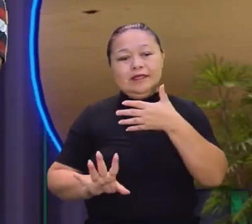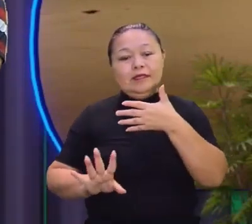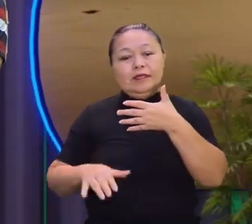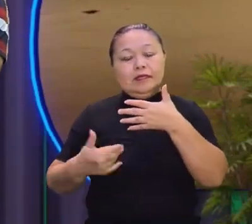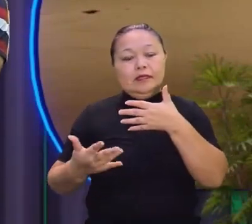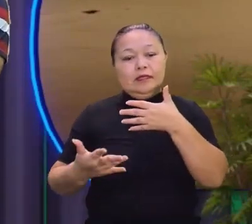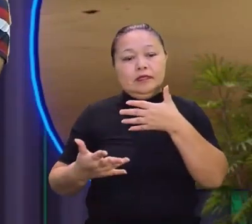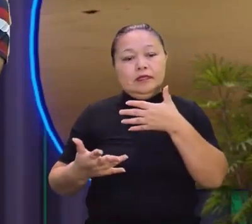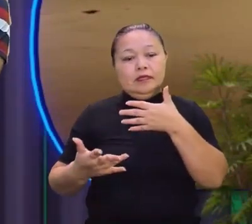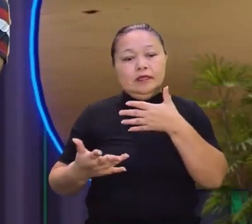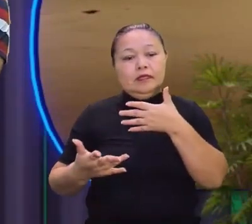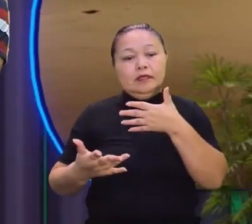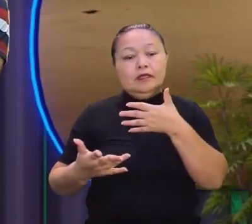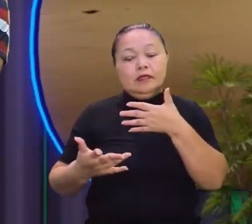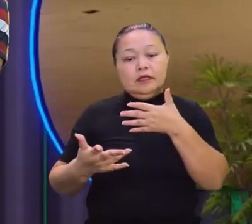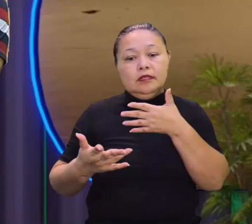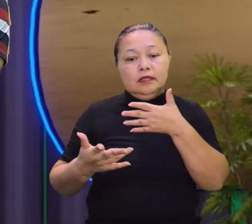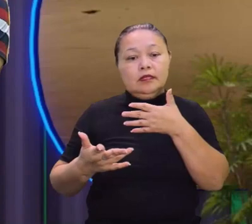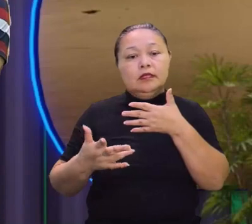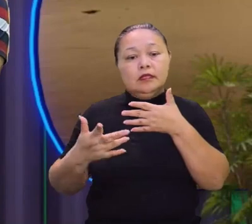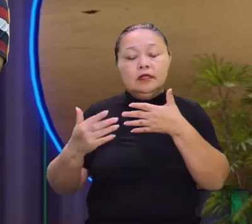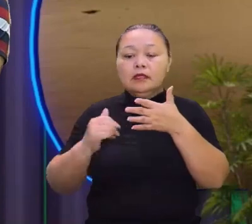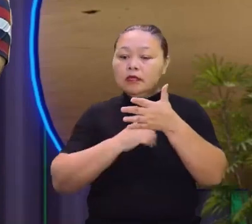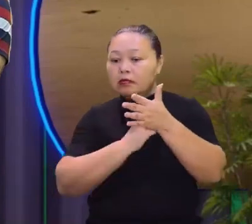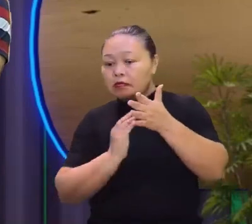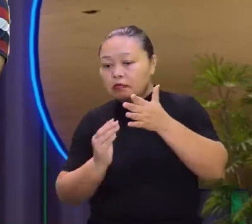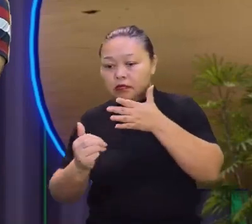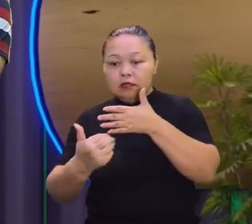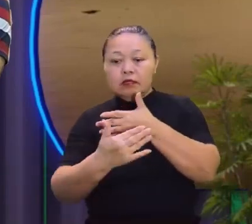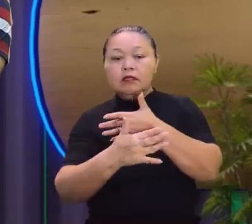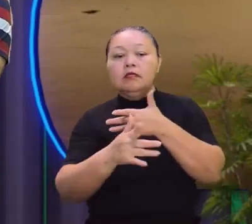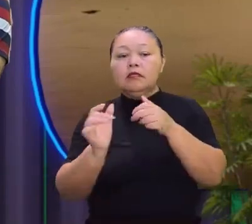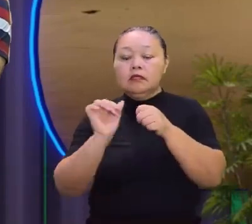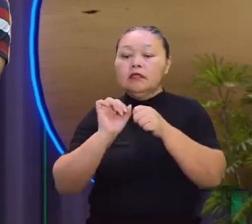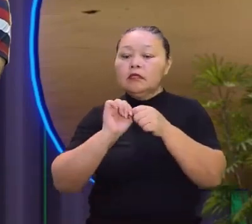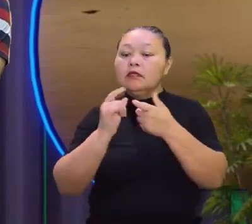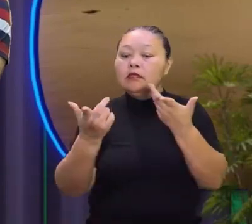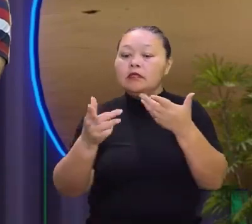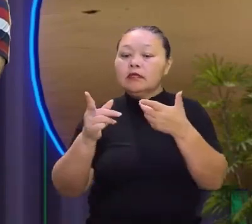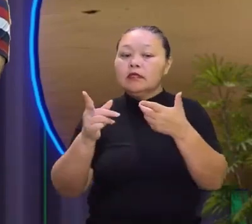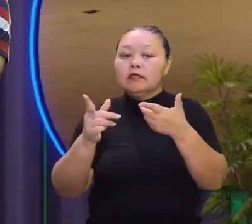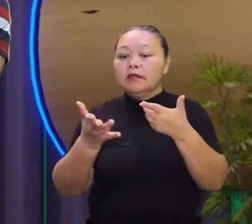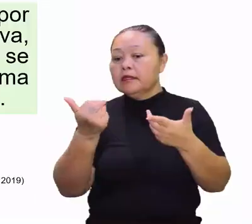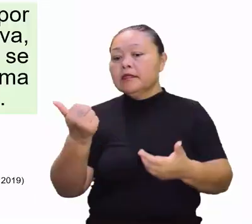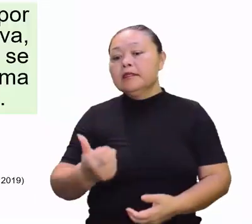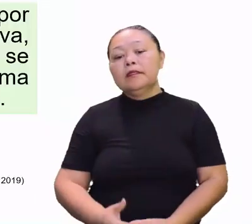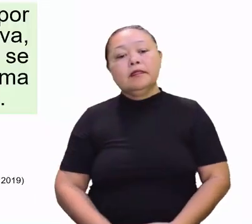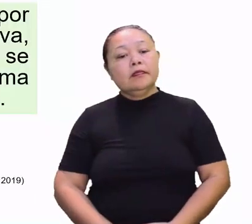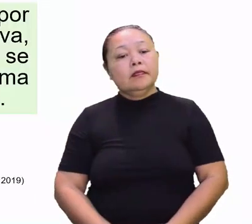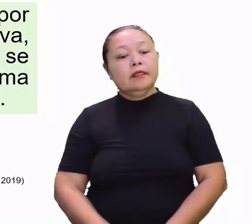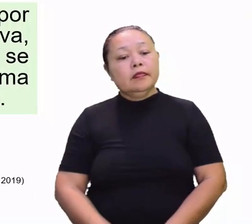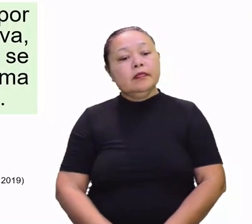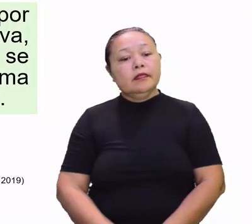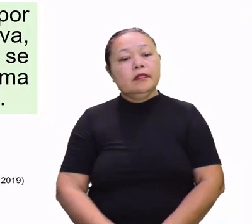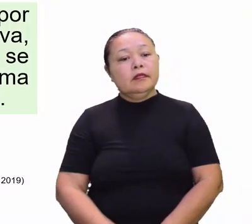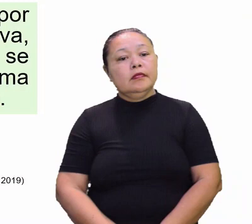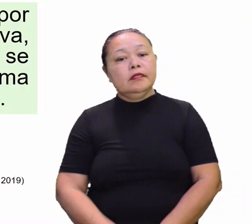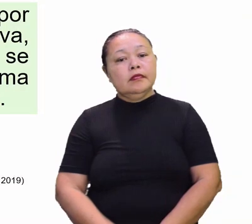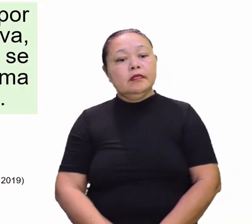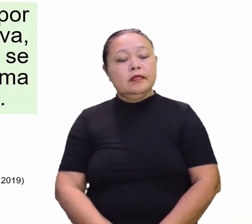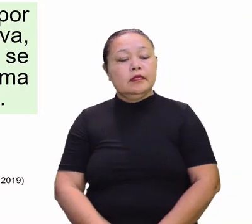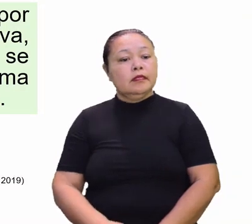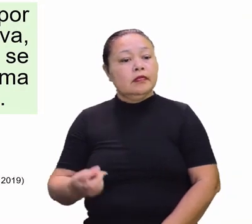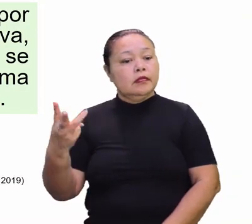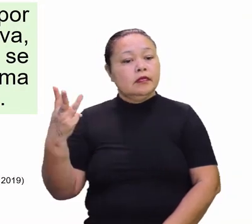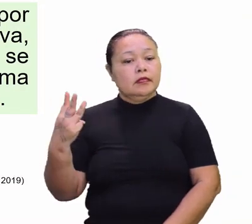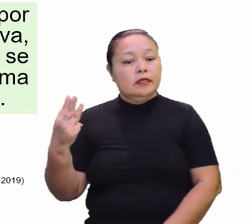isso que era objetivo, né? De contornar esse trecho que comprometia o escoamento. Vamos lá? E vamos